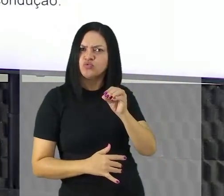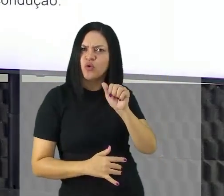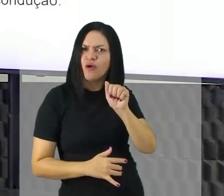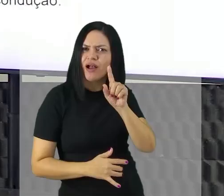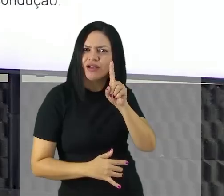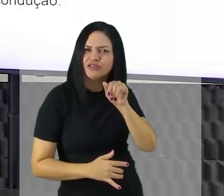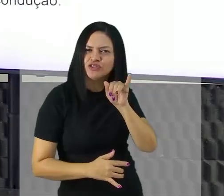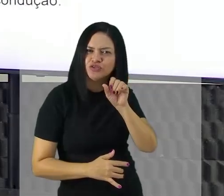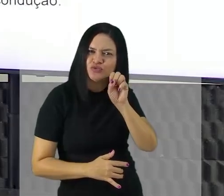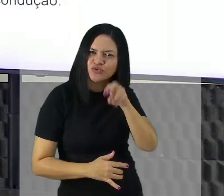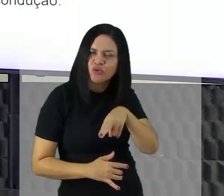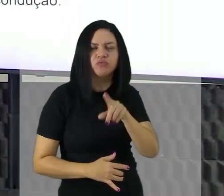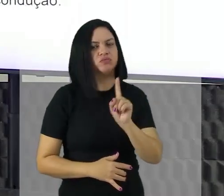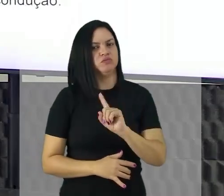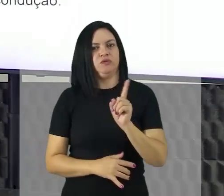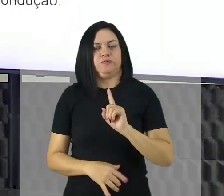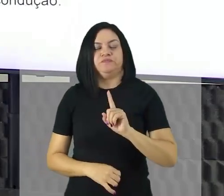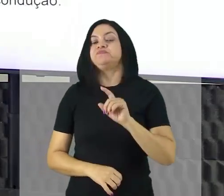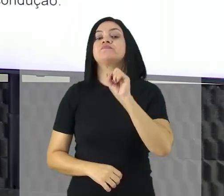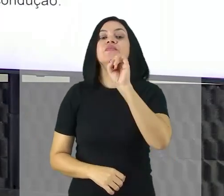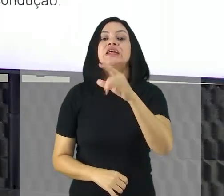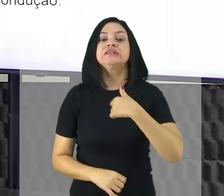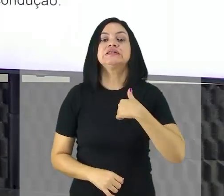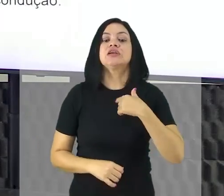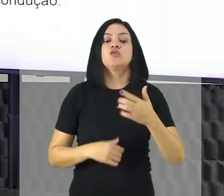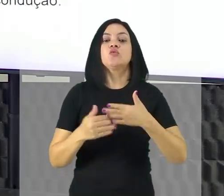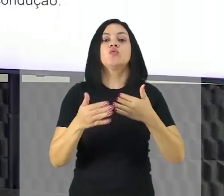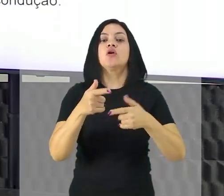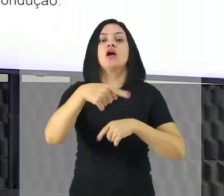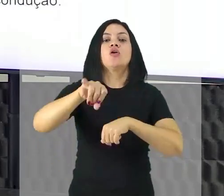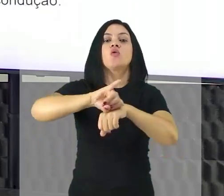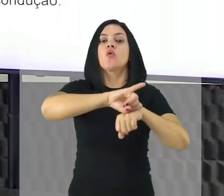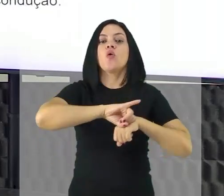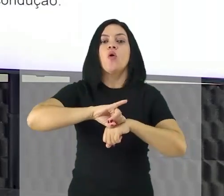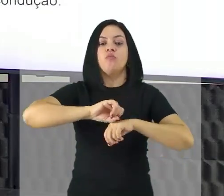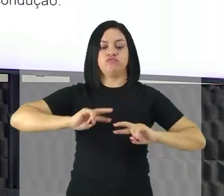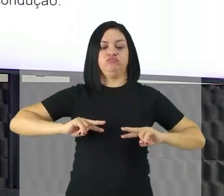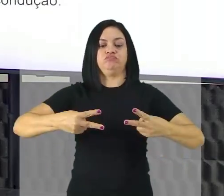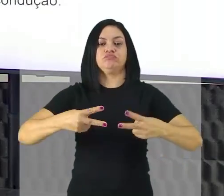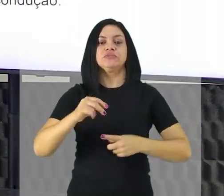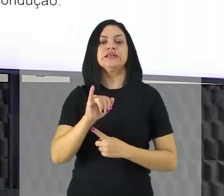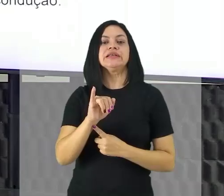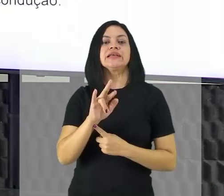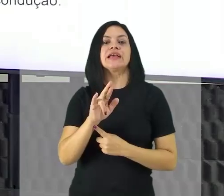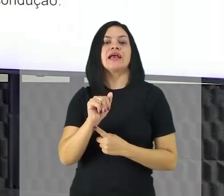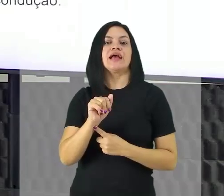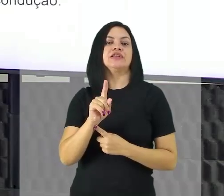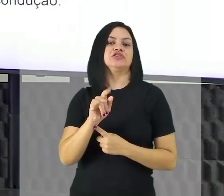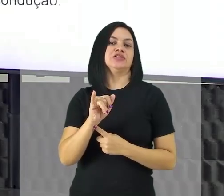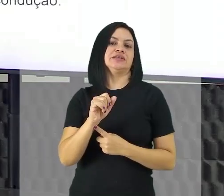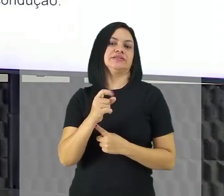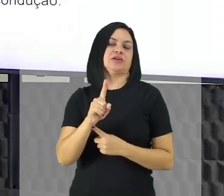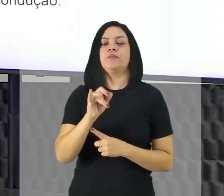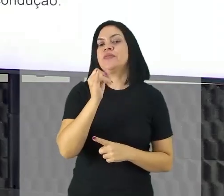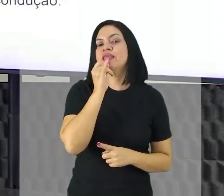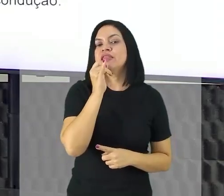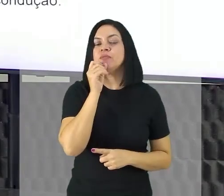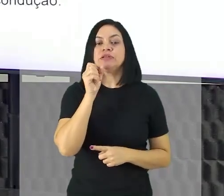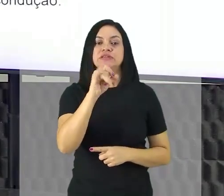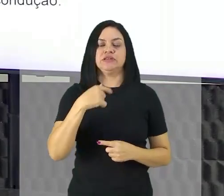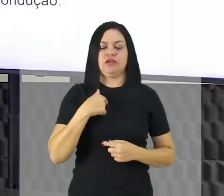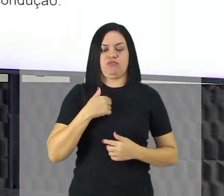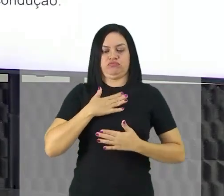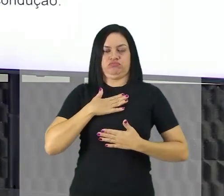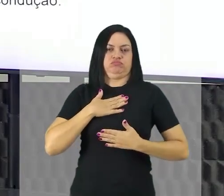eu pegar... Assim, todo o corpo emite radiação, mas para ficar mais significativo, se eu esquentar uma barra de ferro,